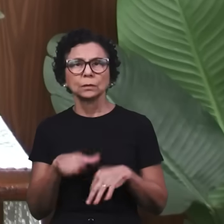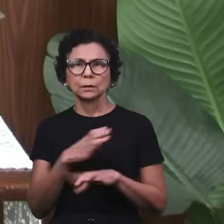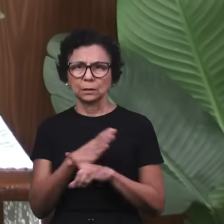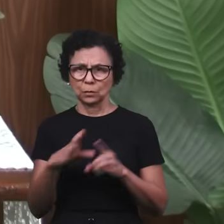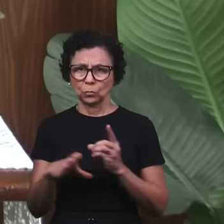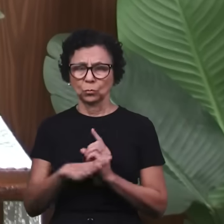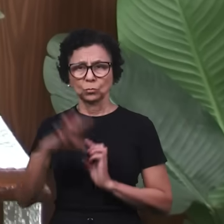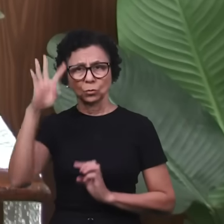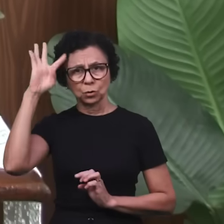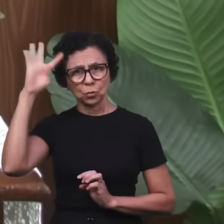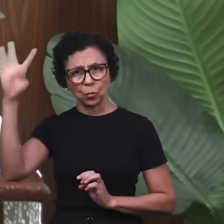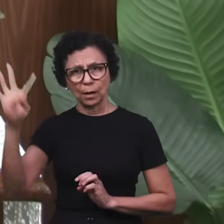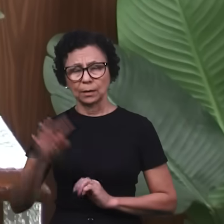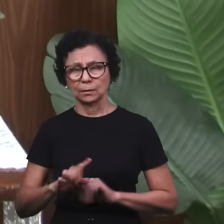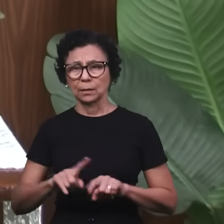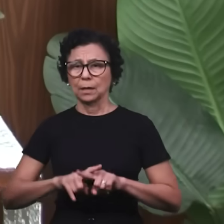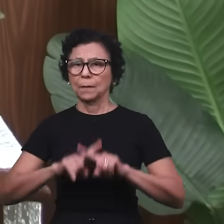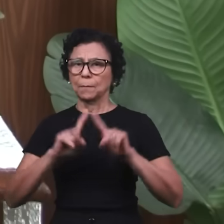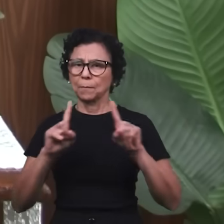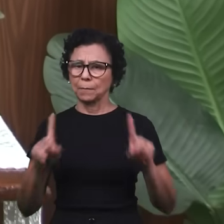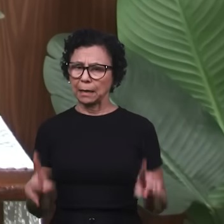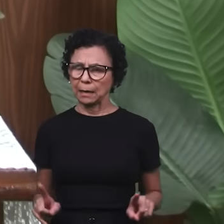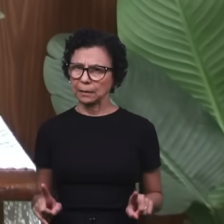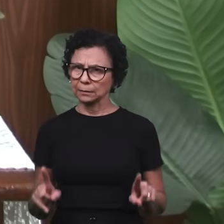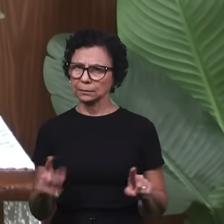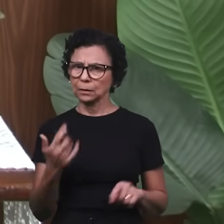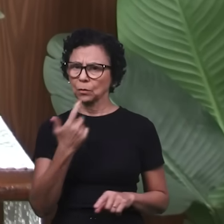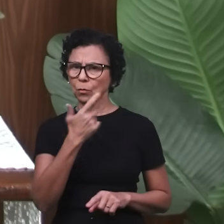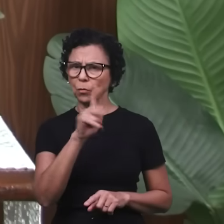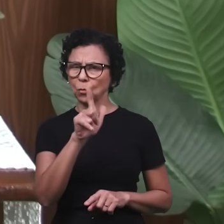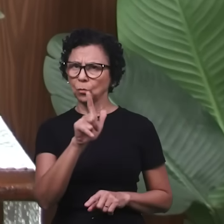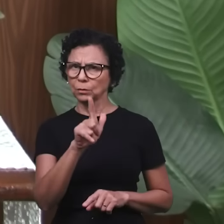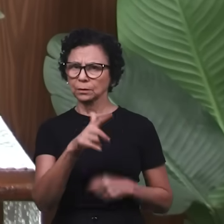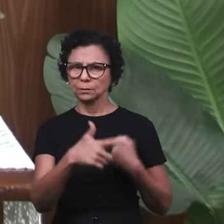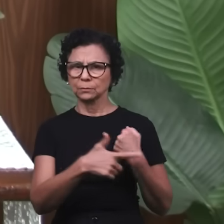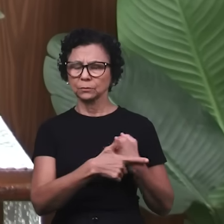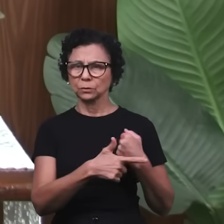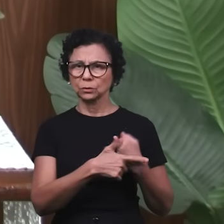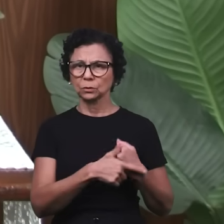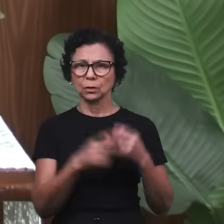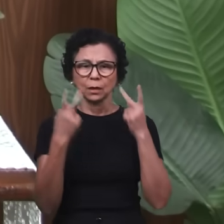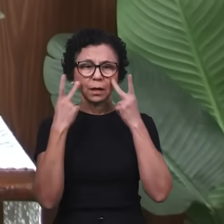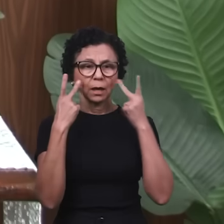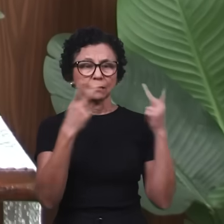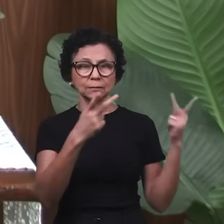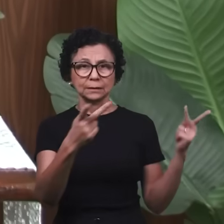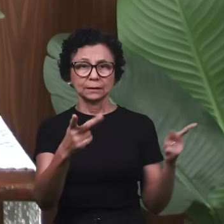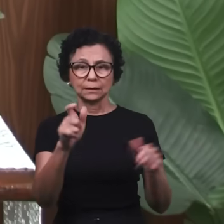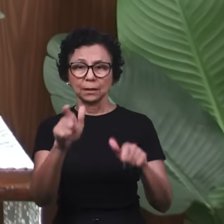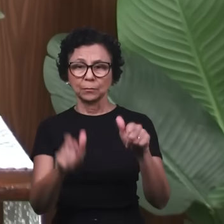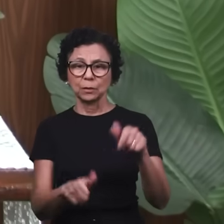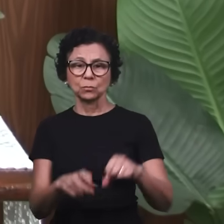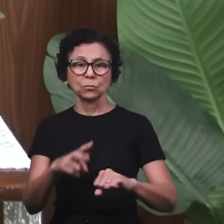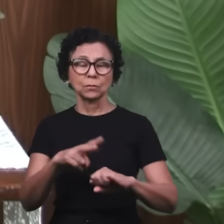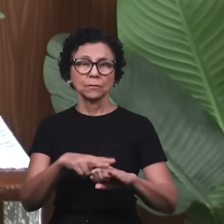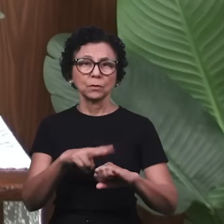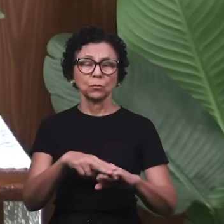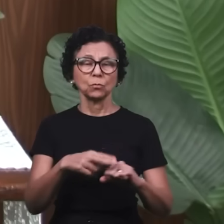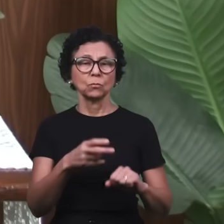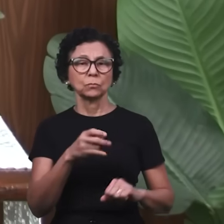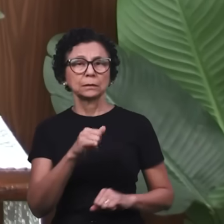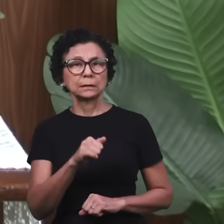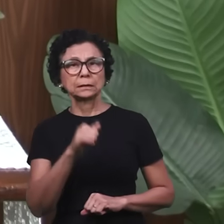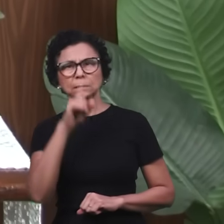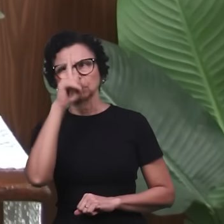empenham em cuidar das viúvas, em visitar as que estão enfermas, sejam no hospital, sejam